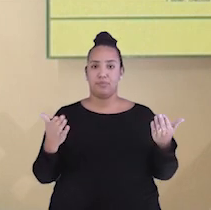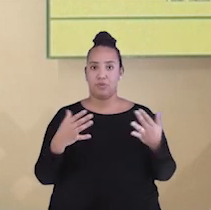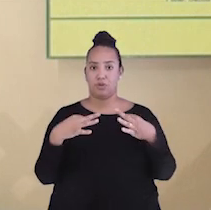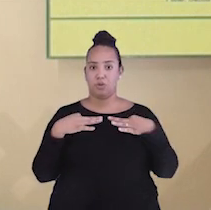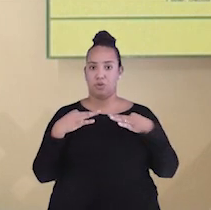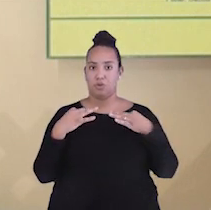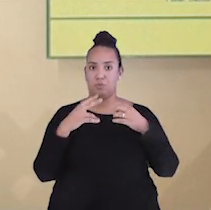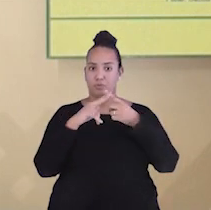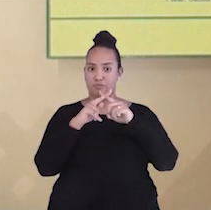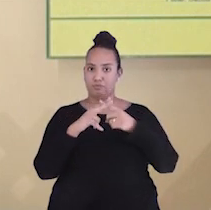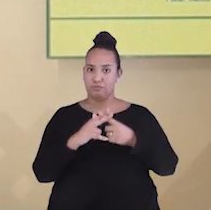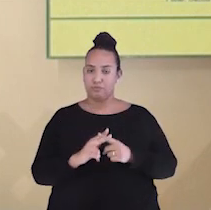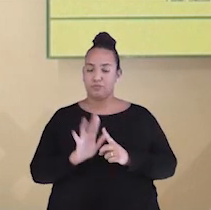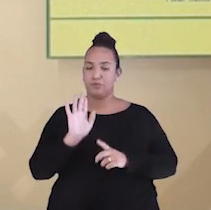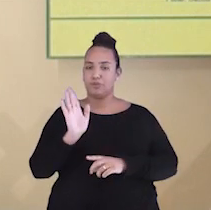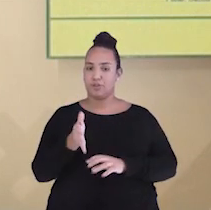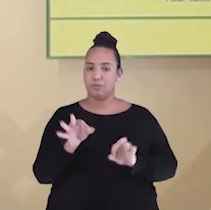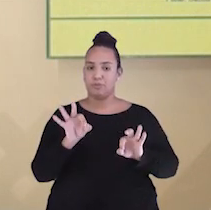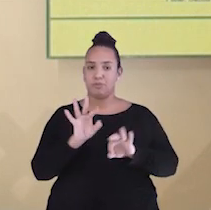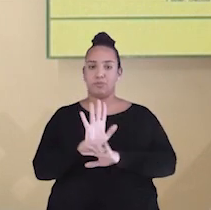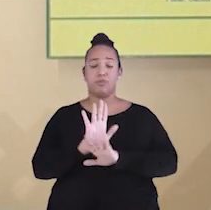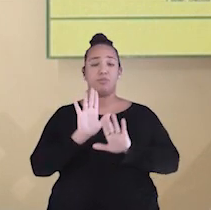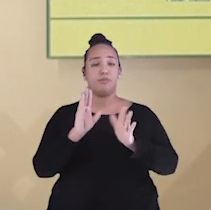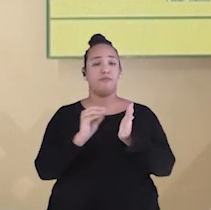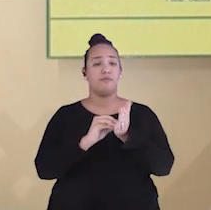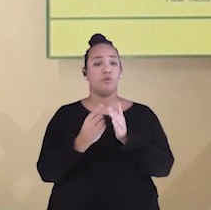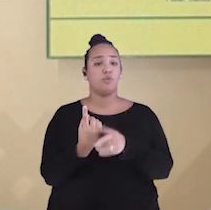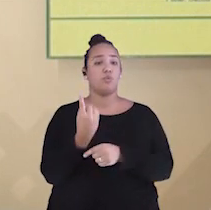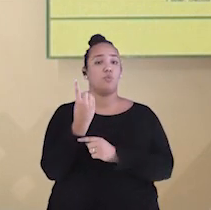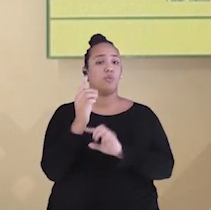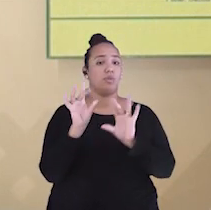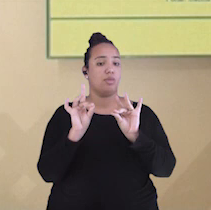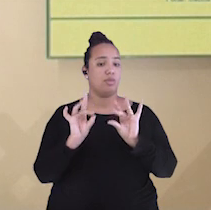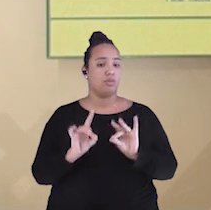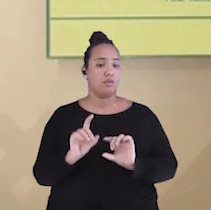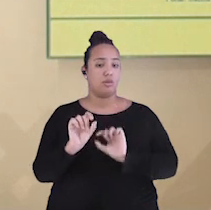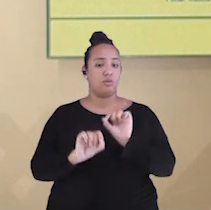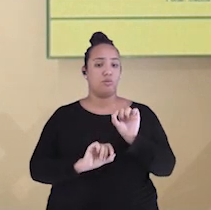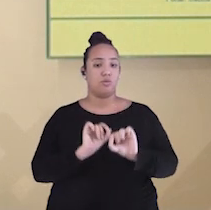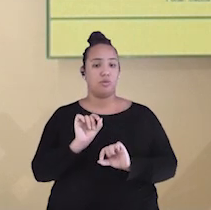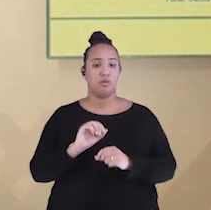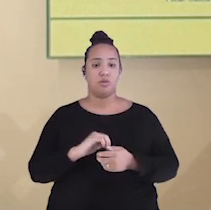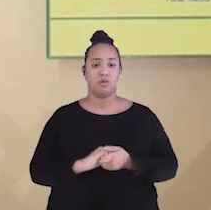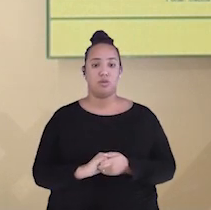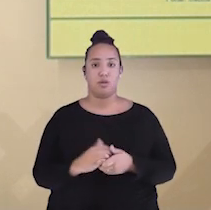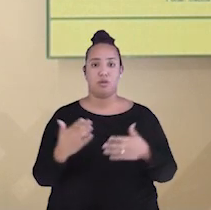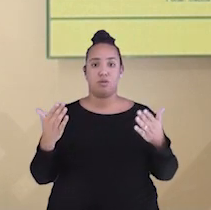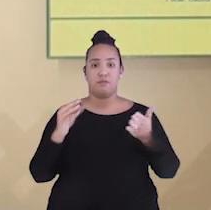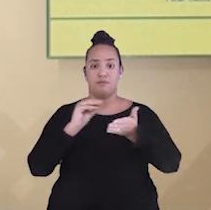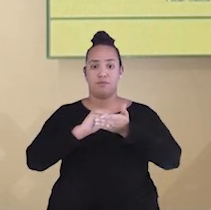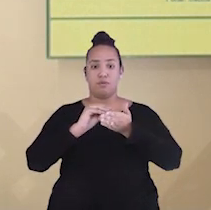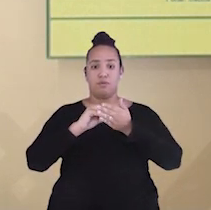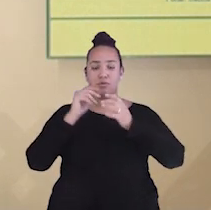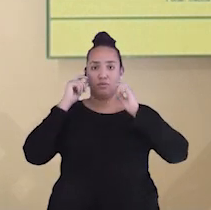finalizando a confecção da nossa boneca. Agora só falta um detalhe muito importante, que é o ojá, o